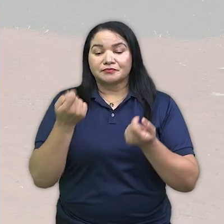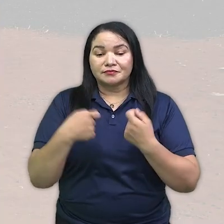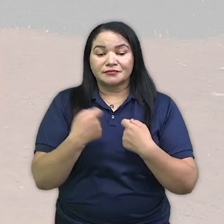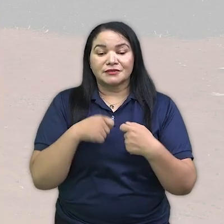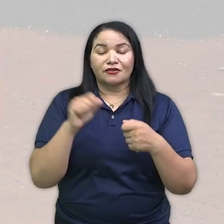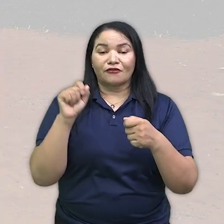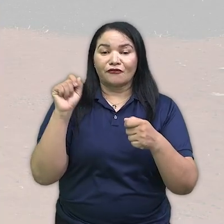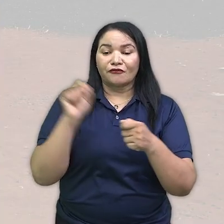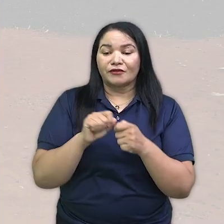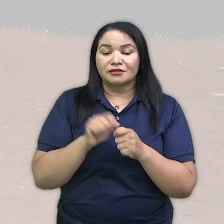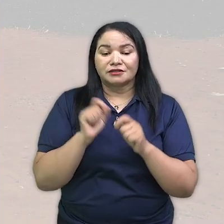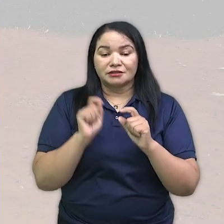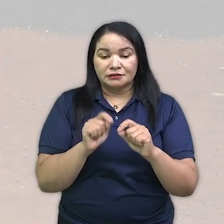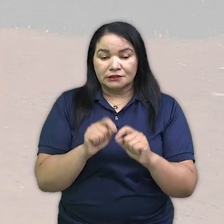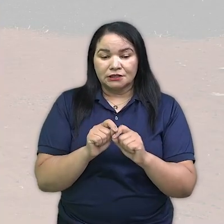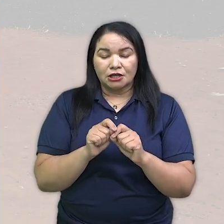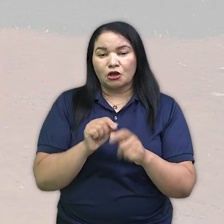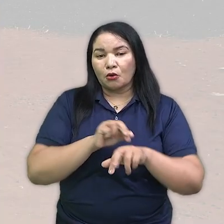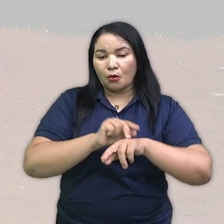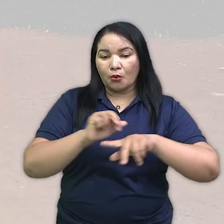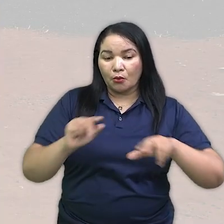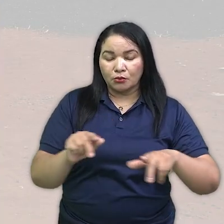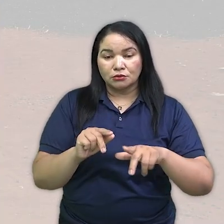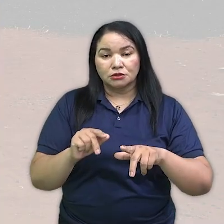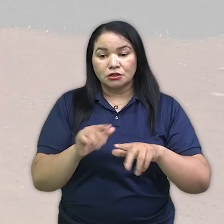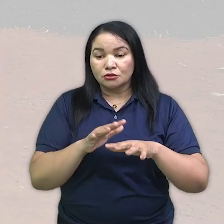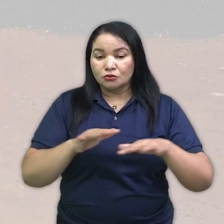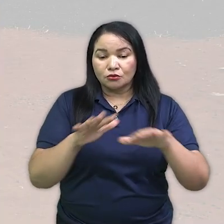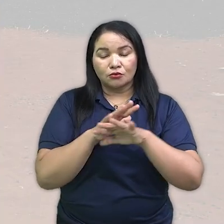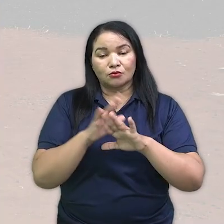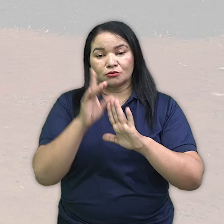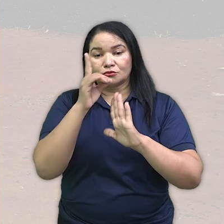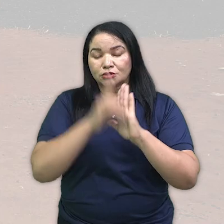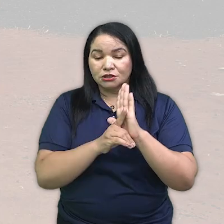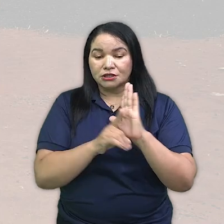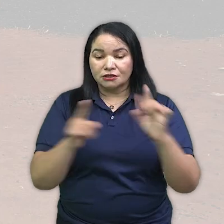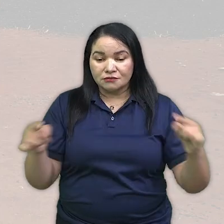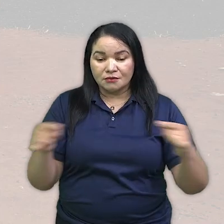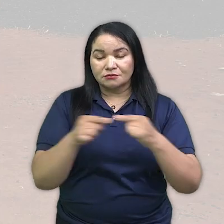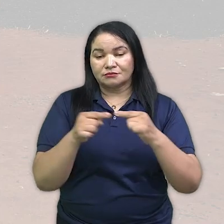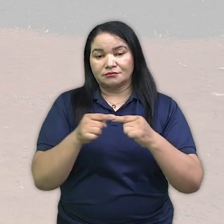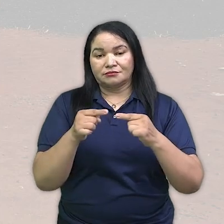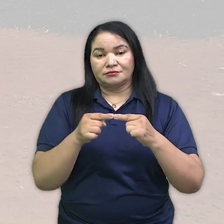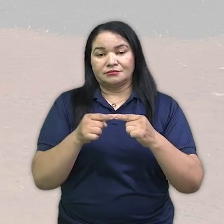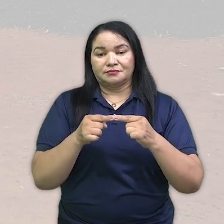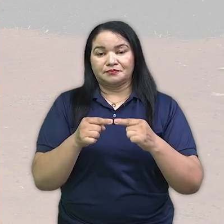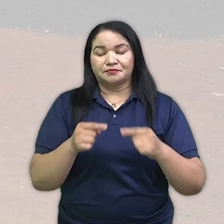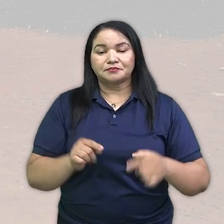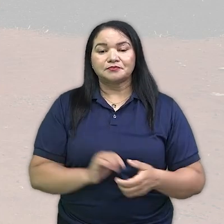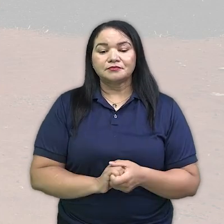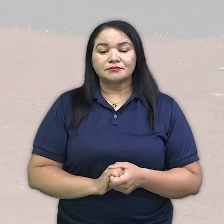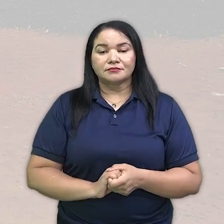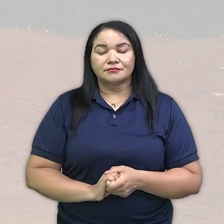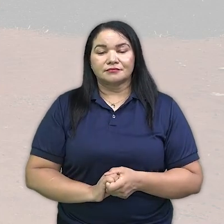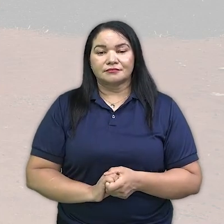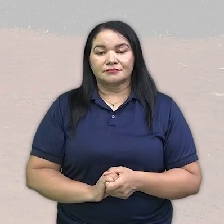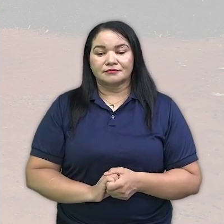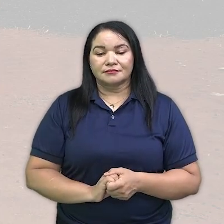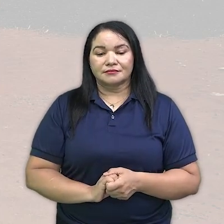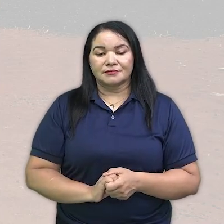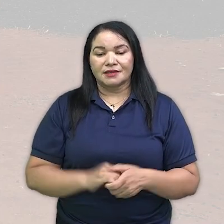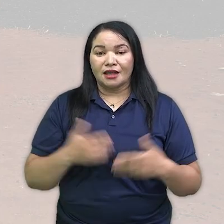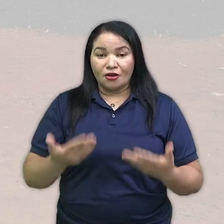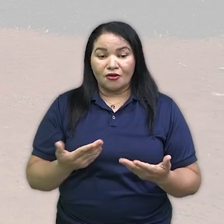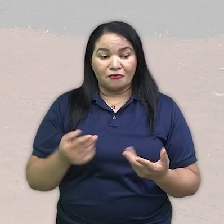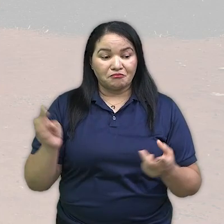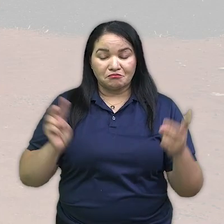exista o quê? Um bem comum para todos, ou seja, que todos tenham seus direitos e deveres também, né? Ajustados aí,